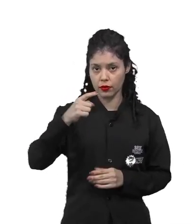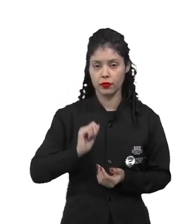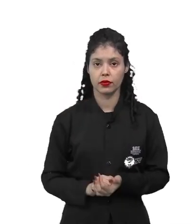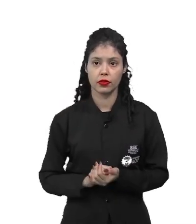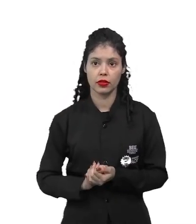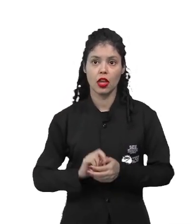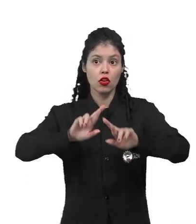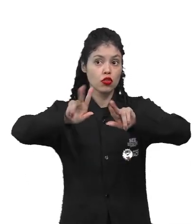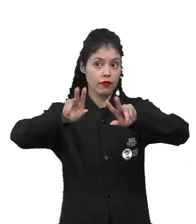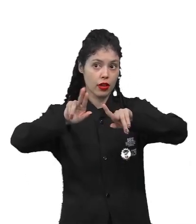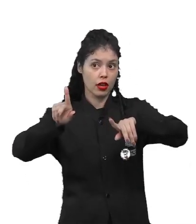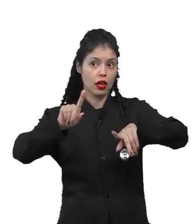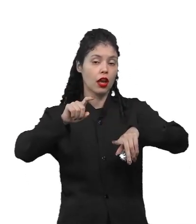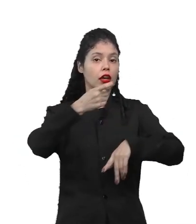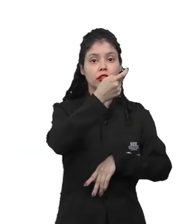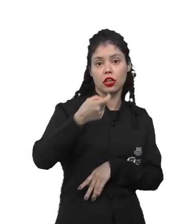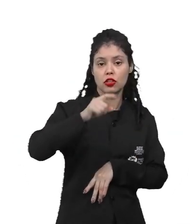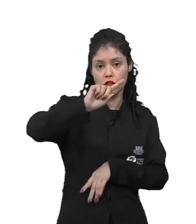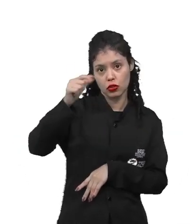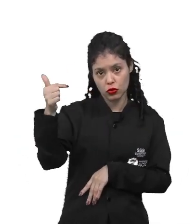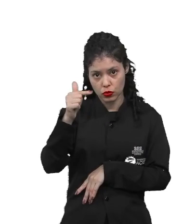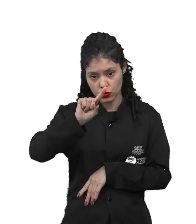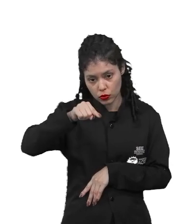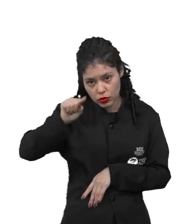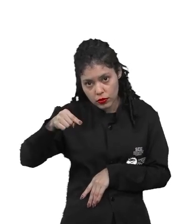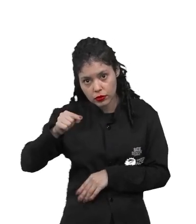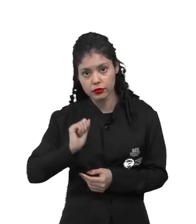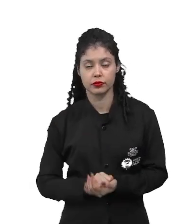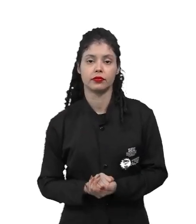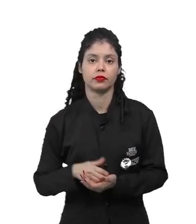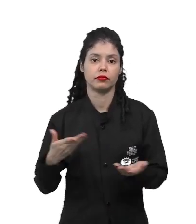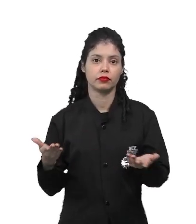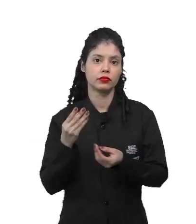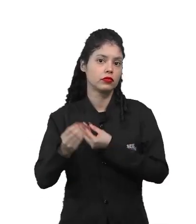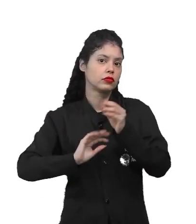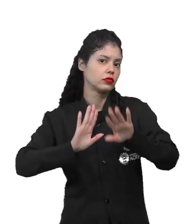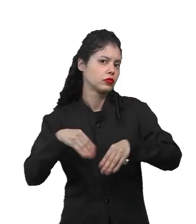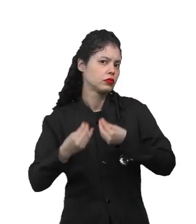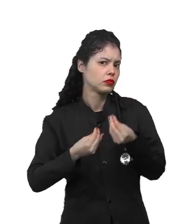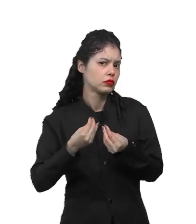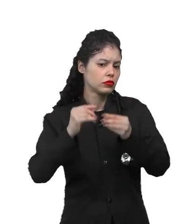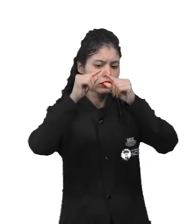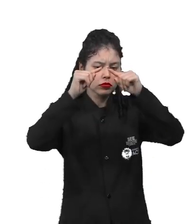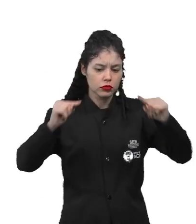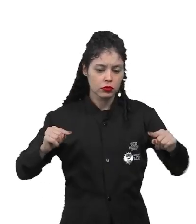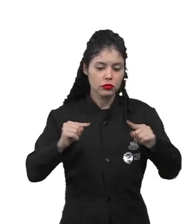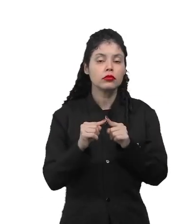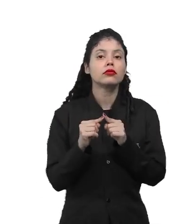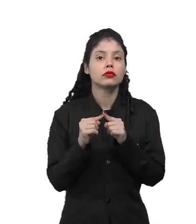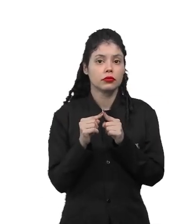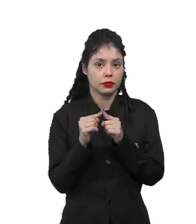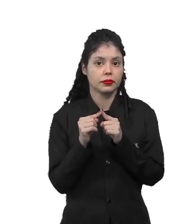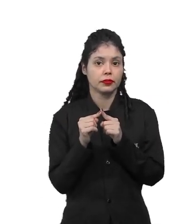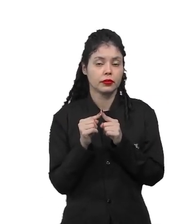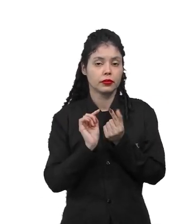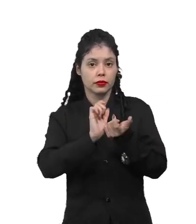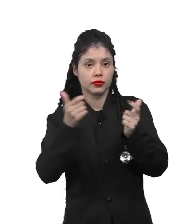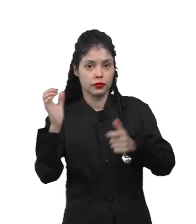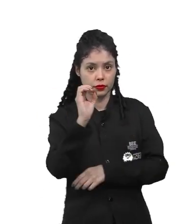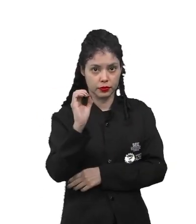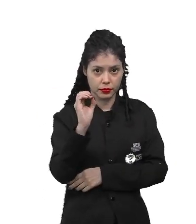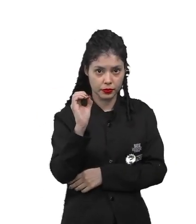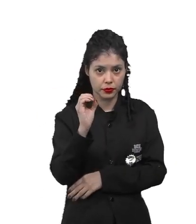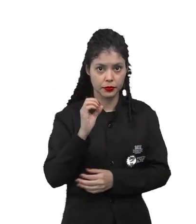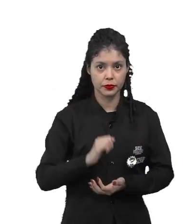vai ser diferente de x duas linhas no conceito, tá bom, gente? Professor, e quando delta for maior que